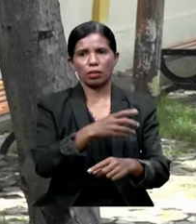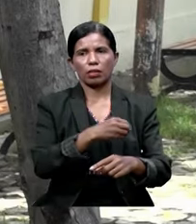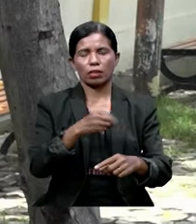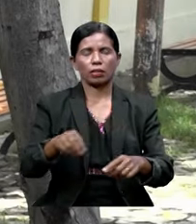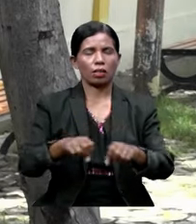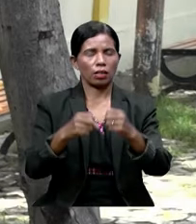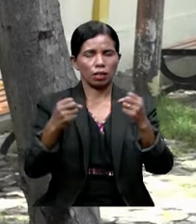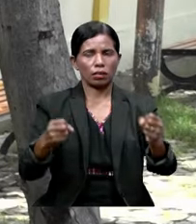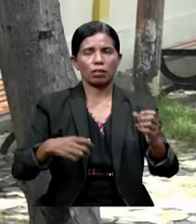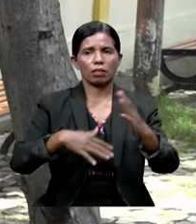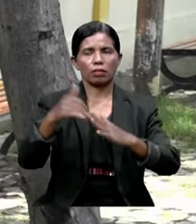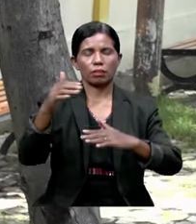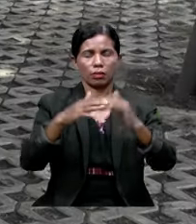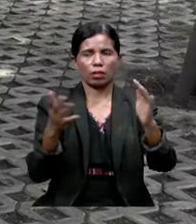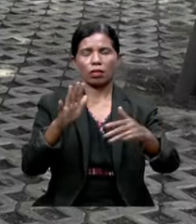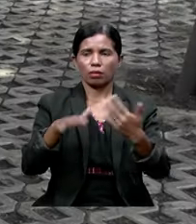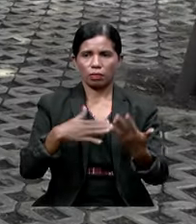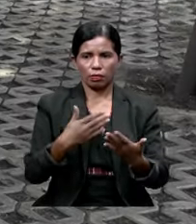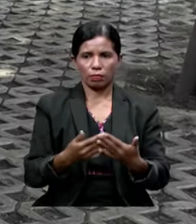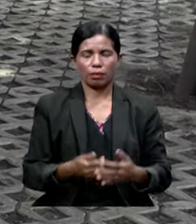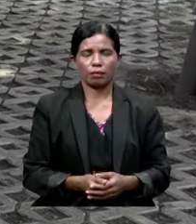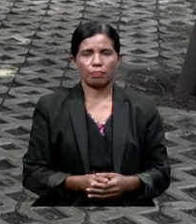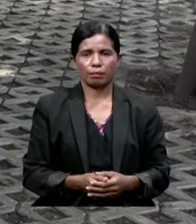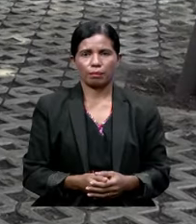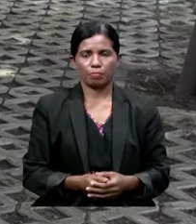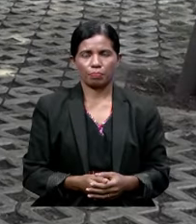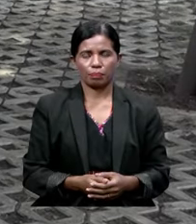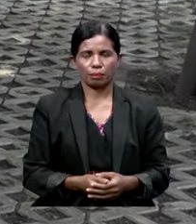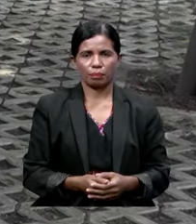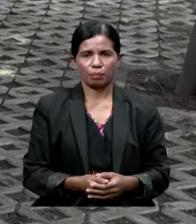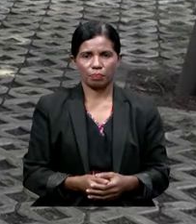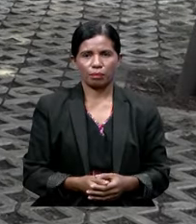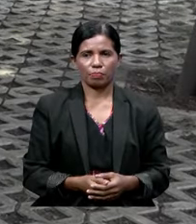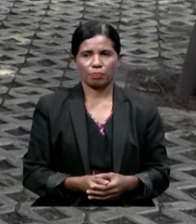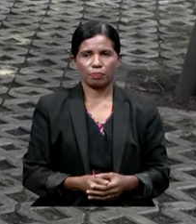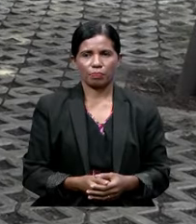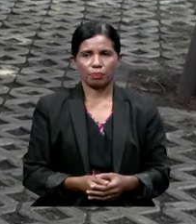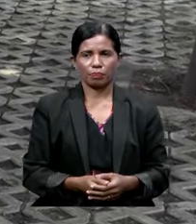estraga infraestrutura básica sira. Equipa cobertura, GMN.